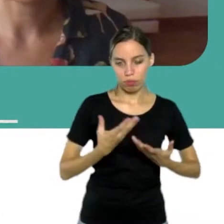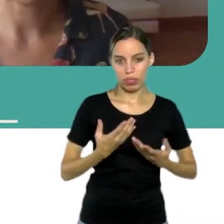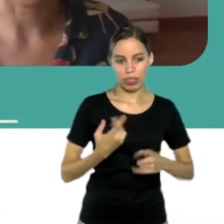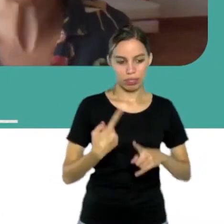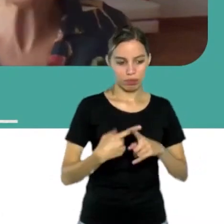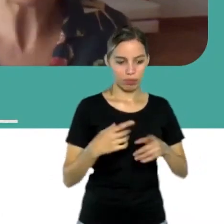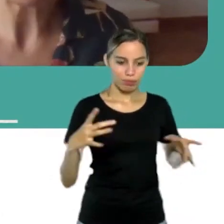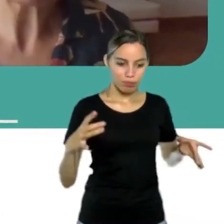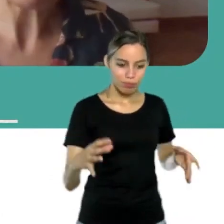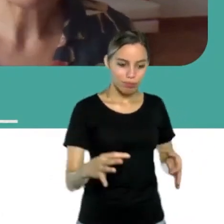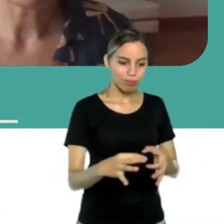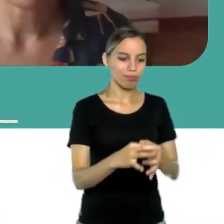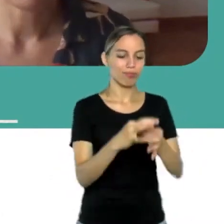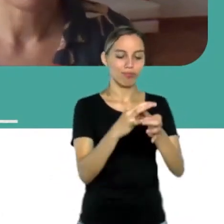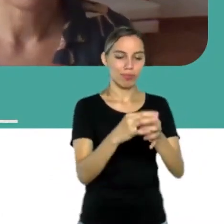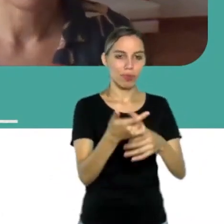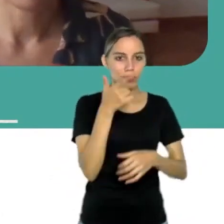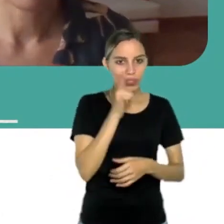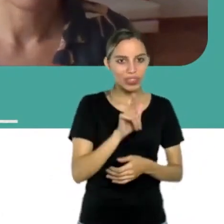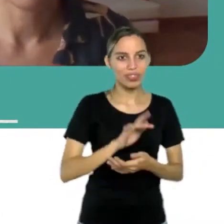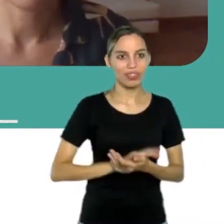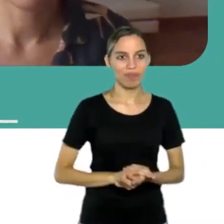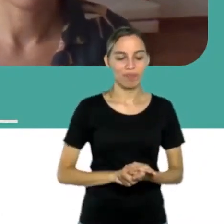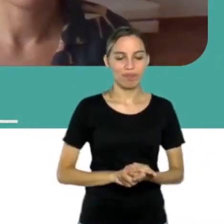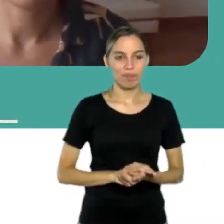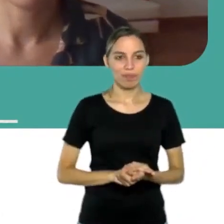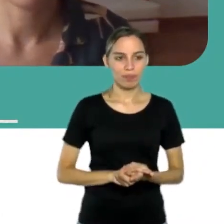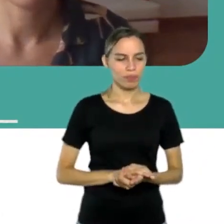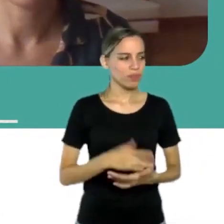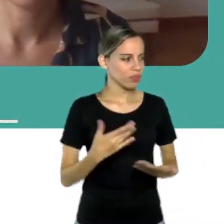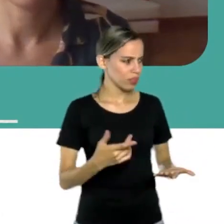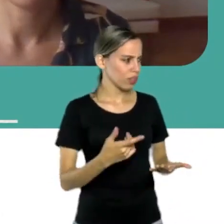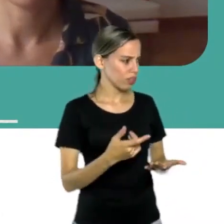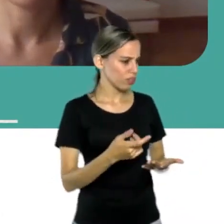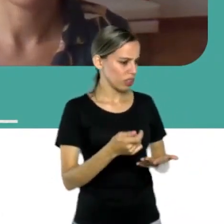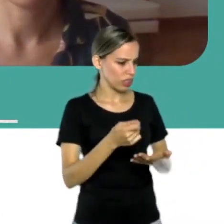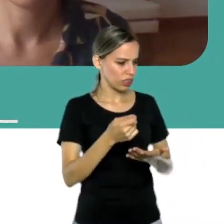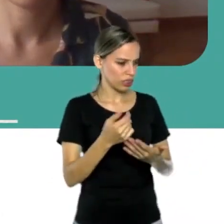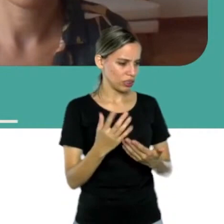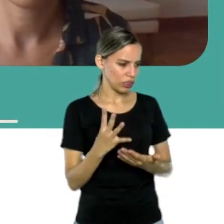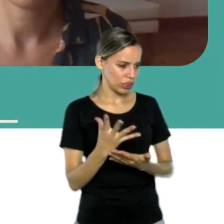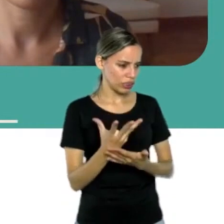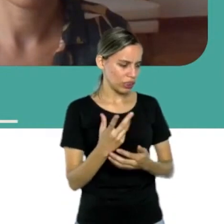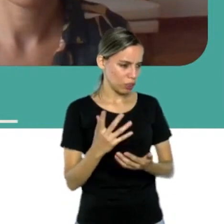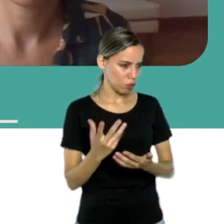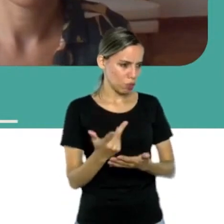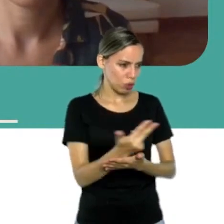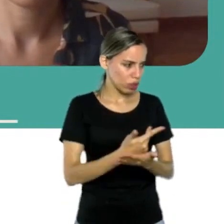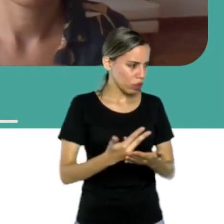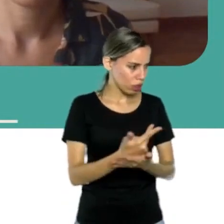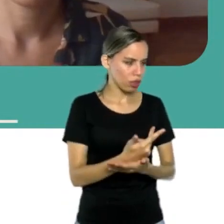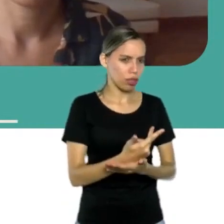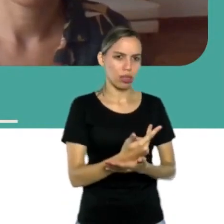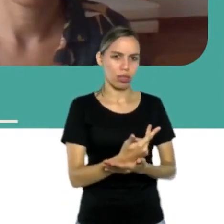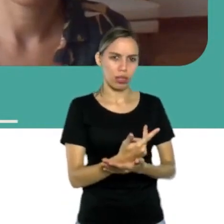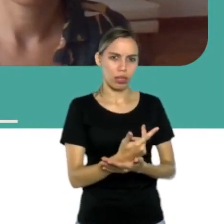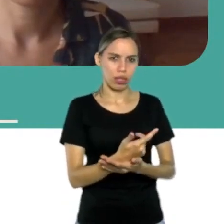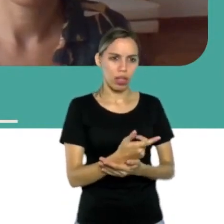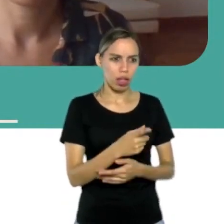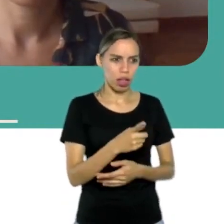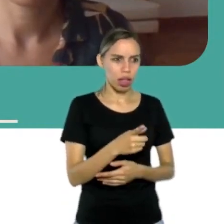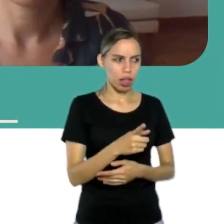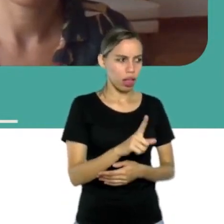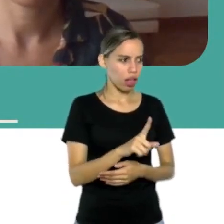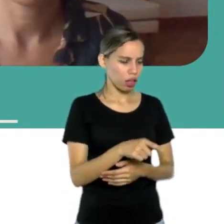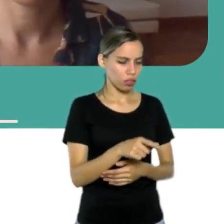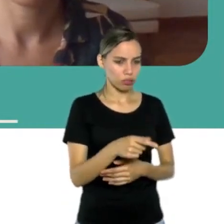Então, foi assim. Essa parte do ilustrador, eu tenho conversado muito com ilustradores aqui, e esse é o